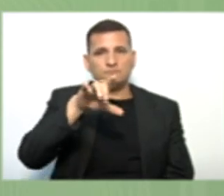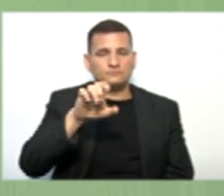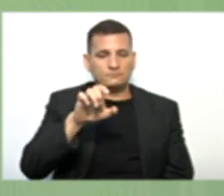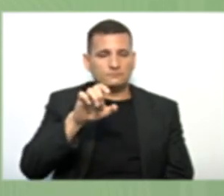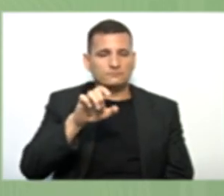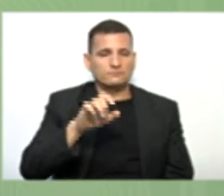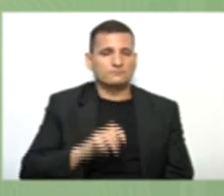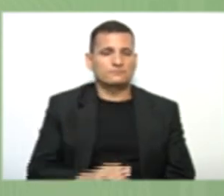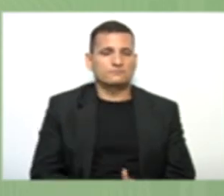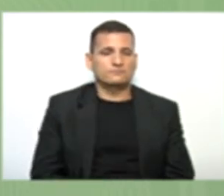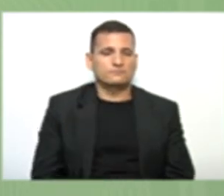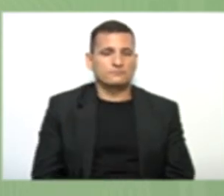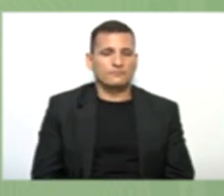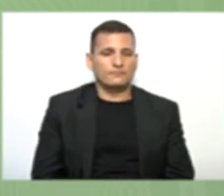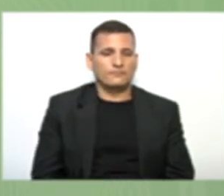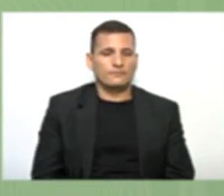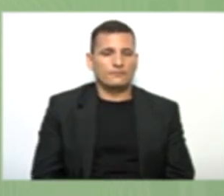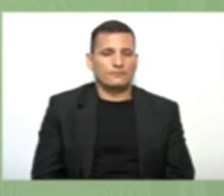tenho que escrever,